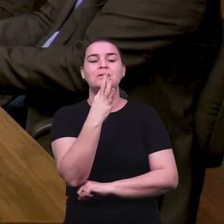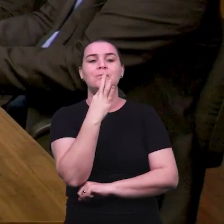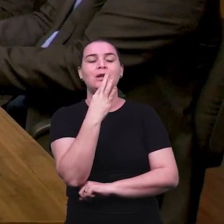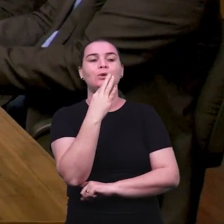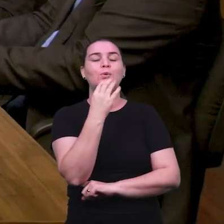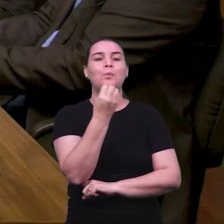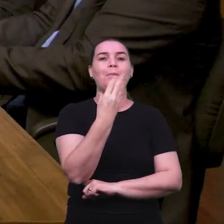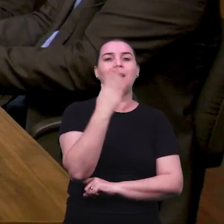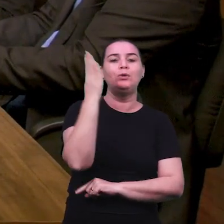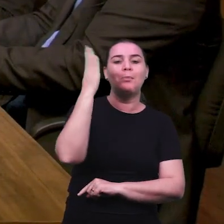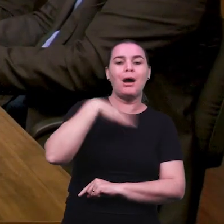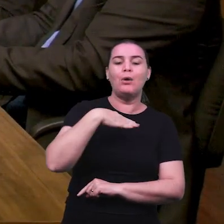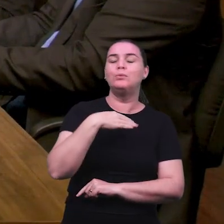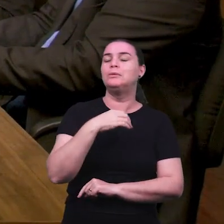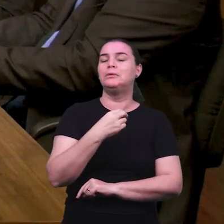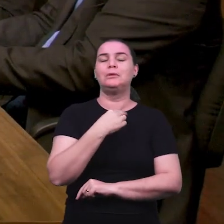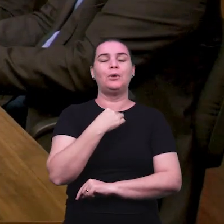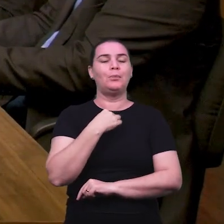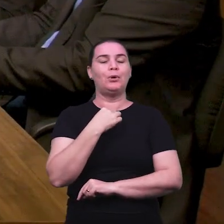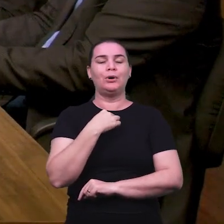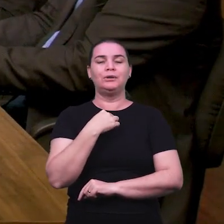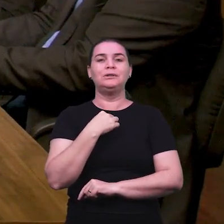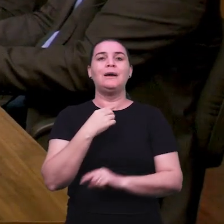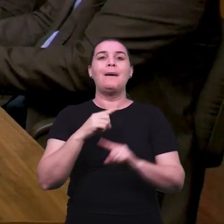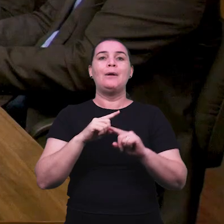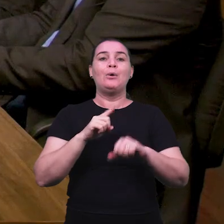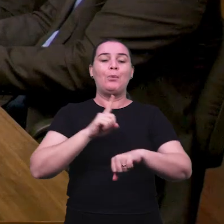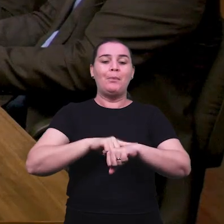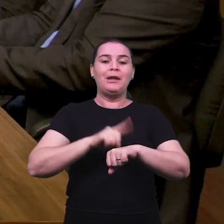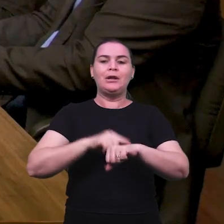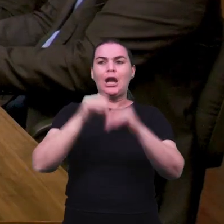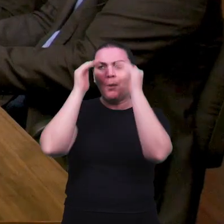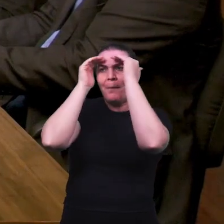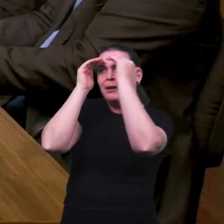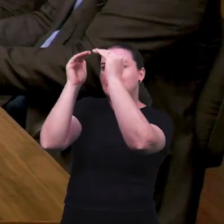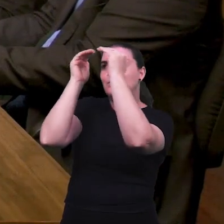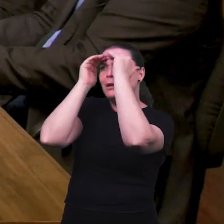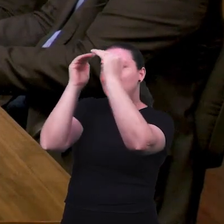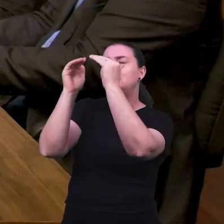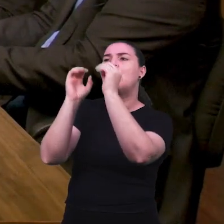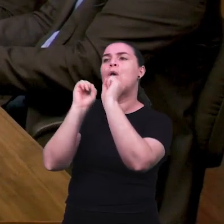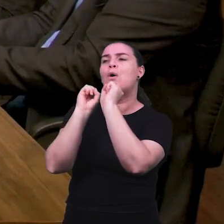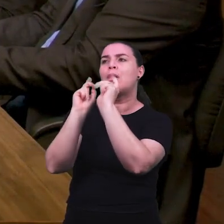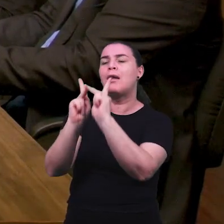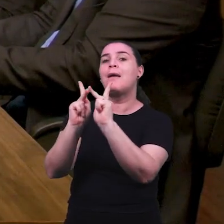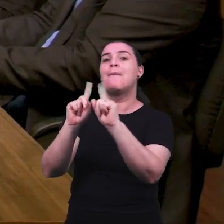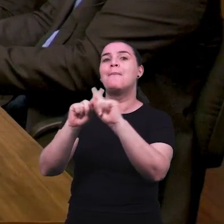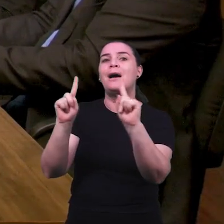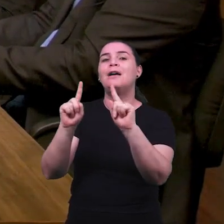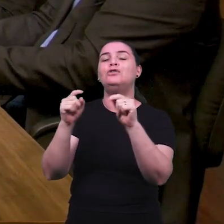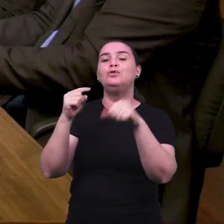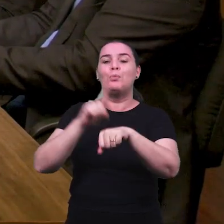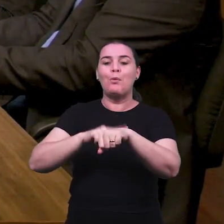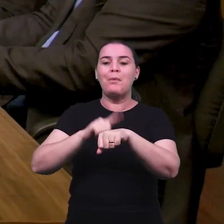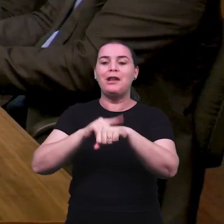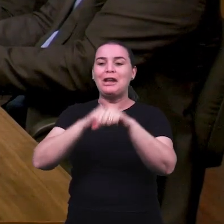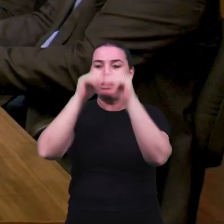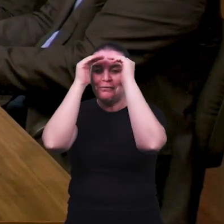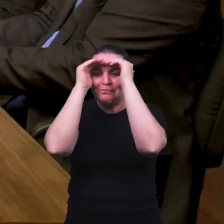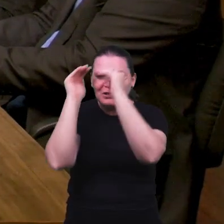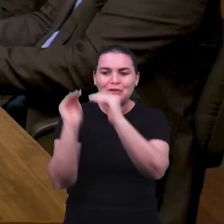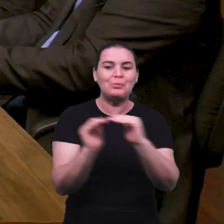do Senhor, ele estava conservado, ou seja, a entropia não agia na vida dele. Muito Ou bom. seja, ele não conhecia a morte. Sim. Então, o que